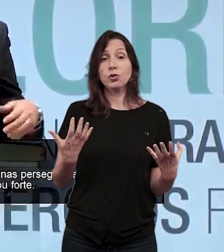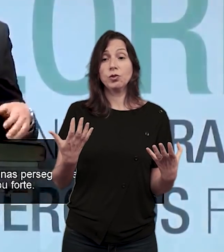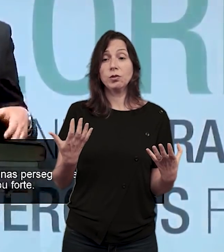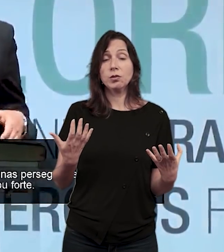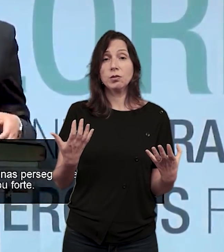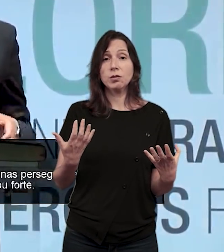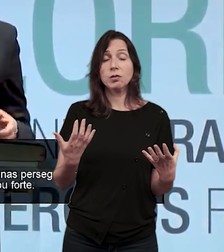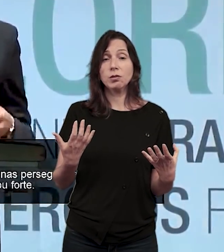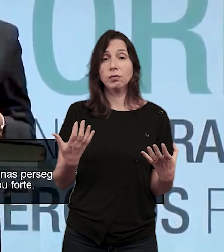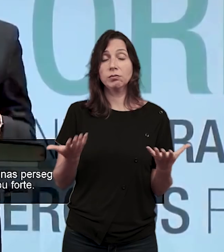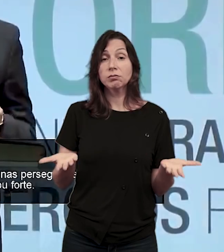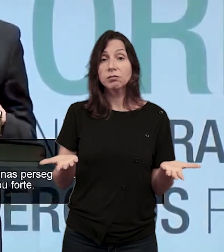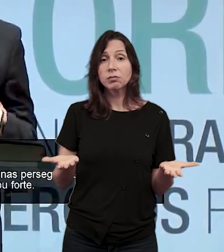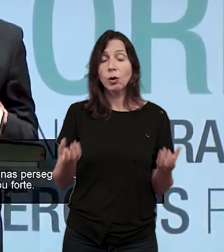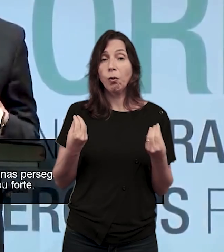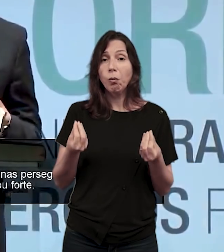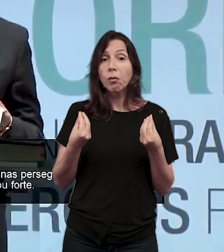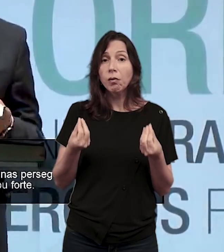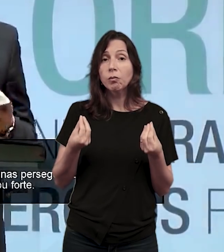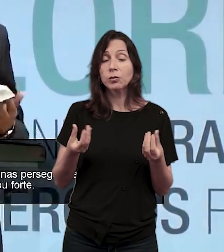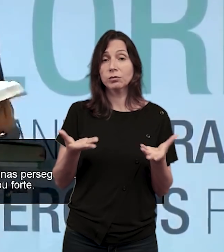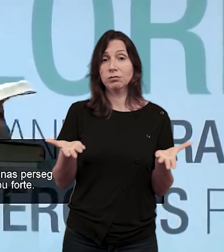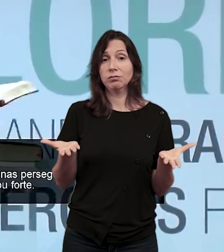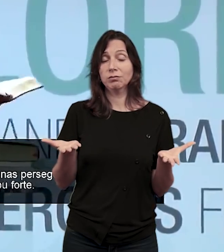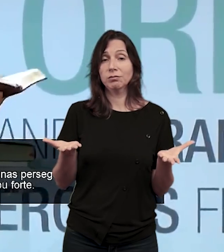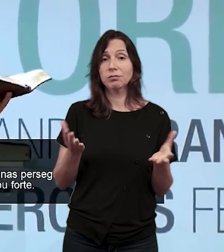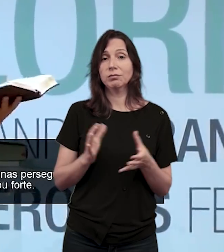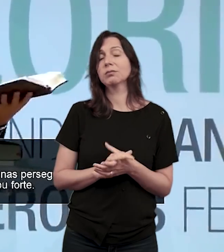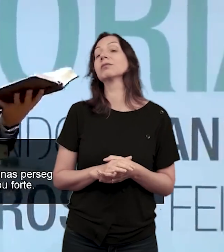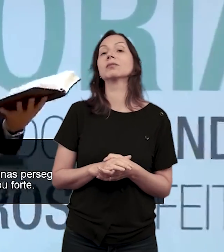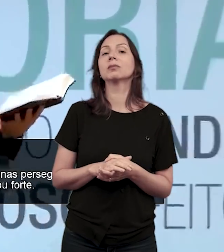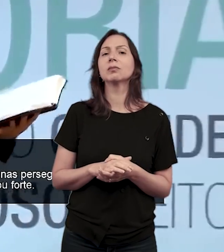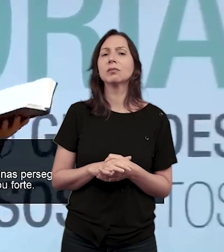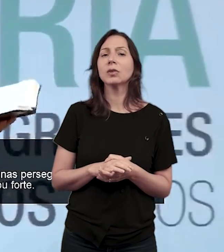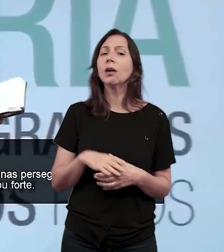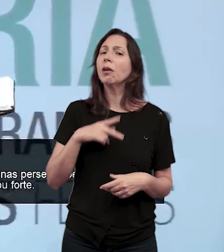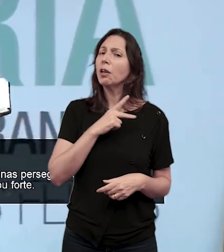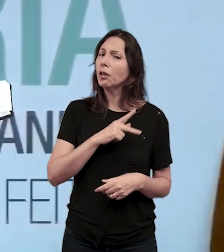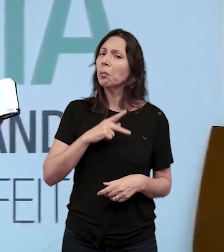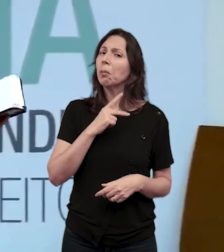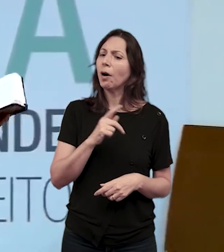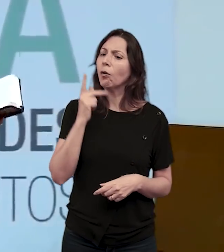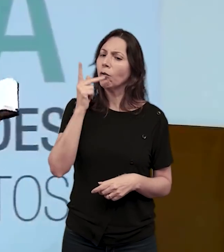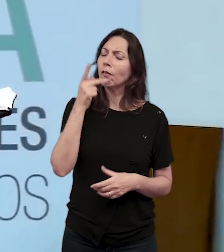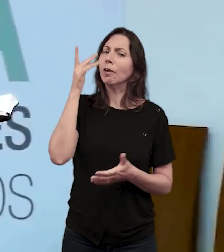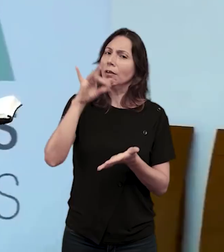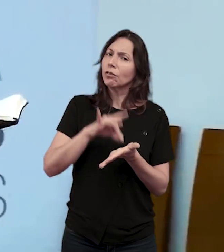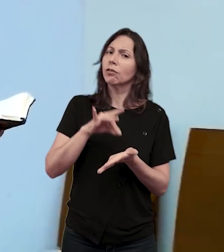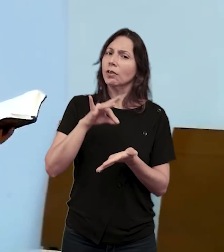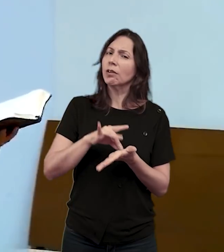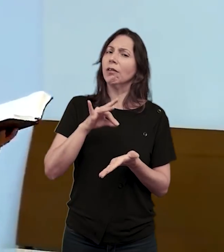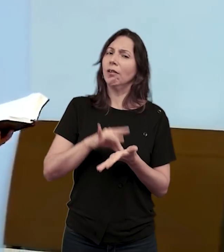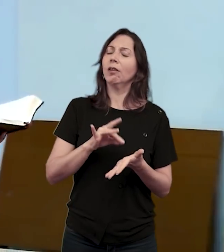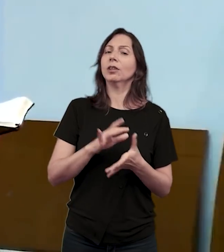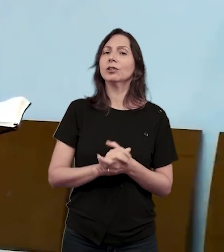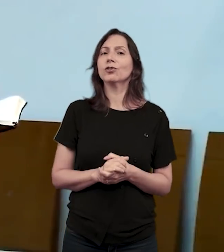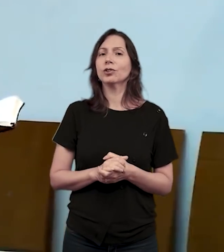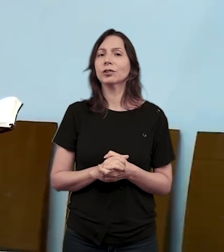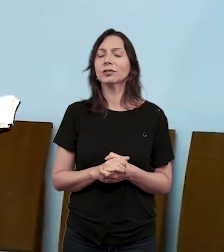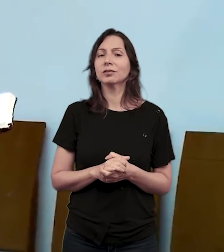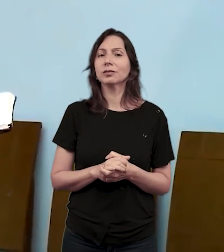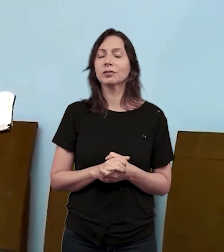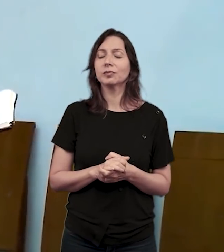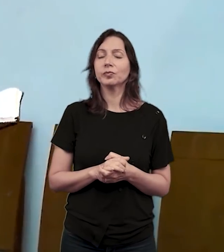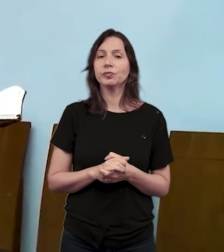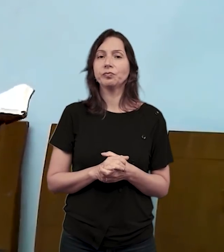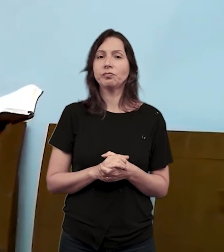Mas ele não está falando retoricamente, não. Porque a gente pode falar isso bonito, assim, de retórica. Na hora que a coisa pegar, a gente chora, a